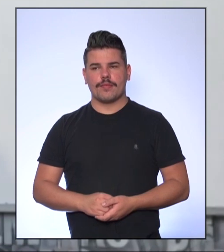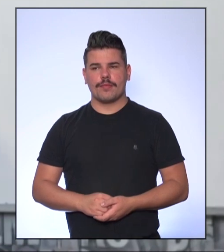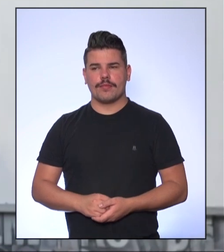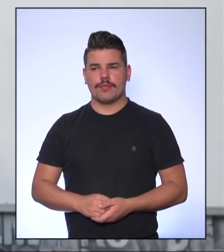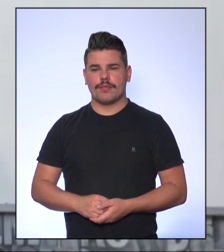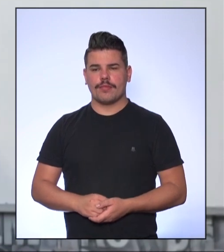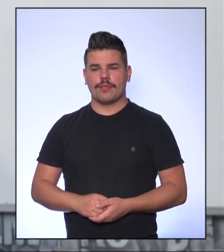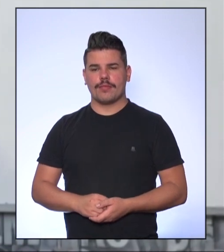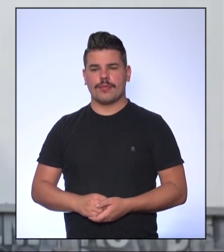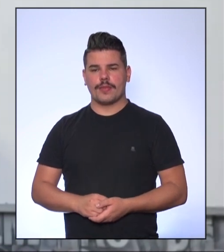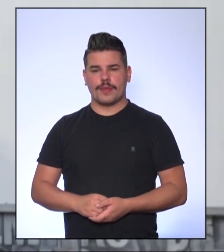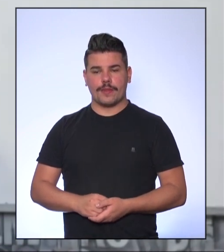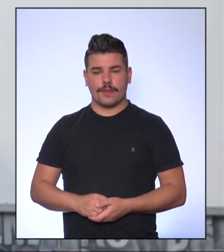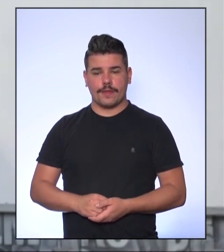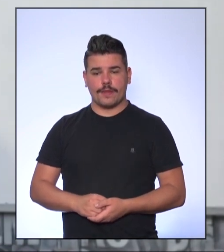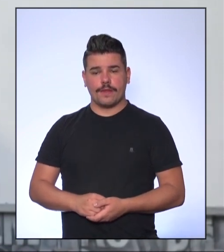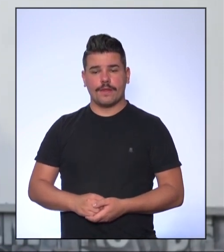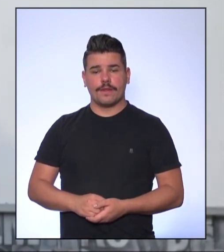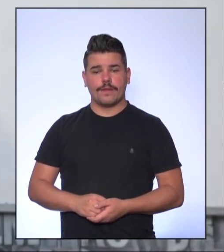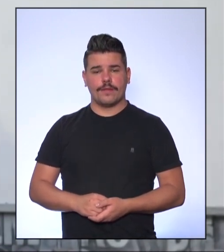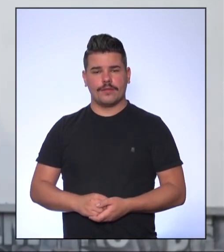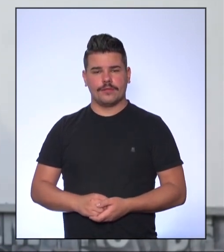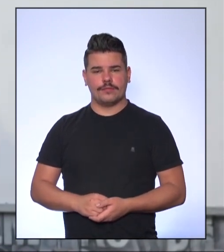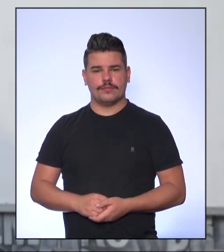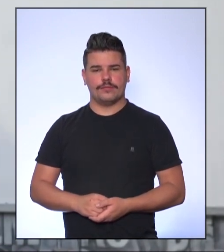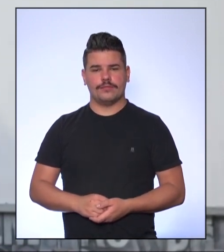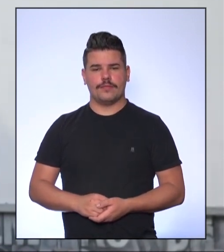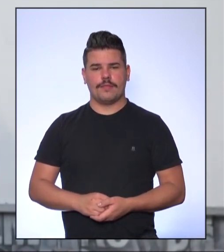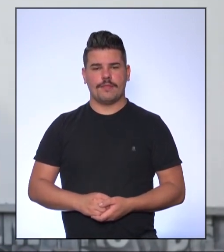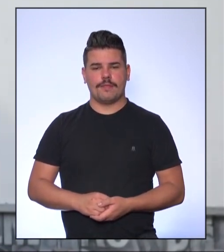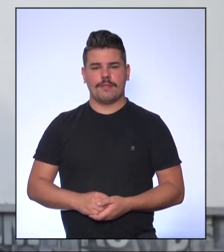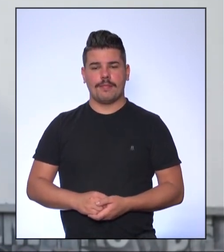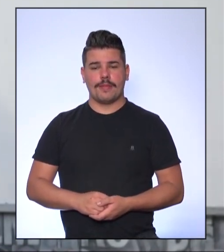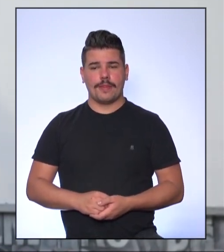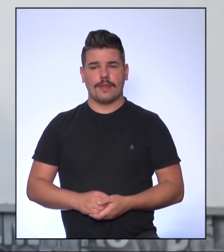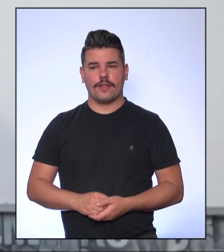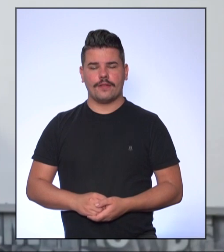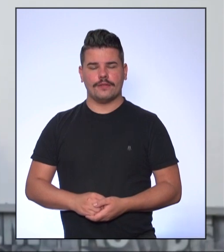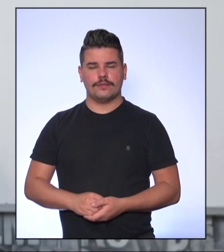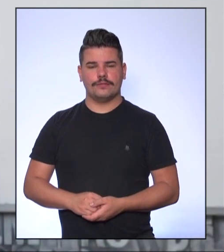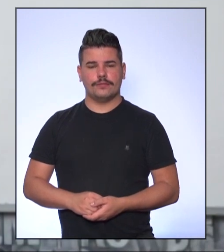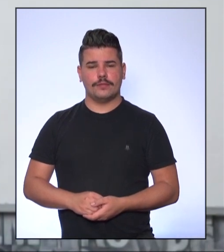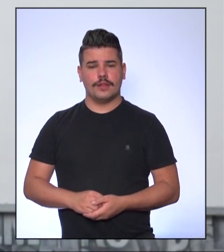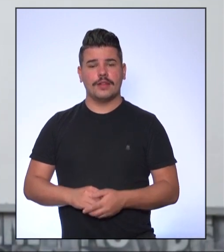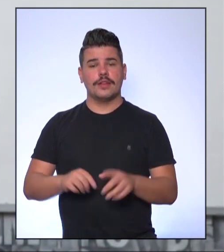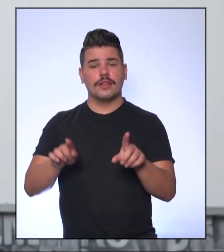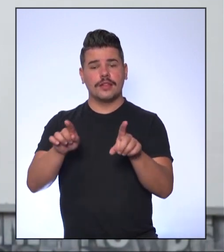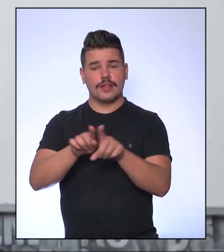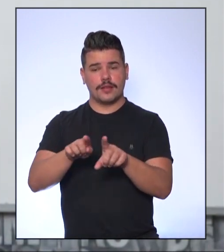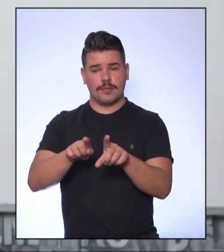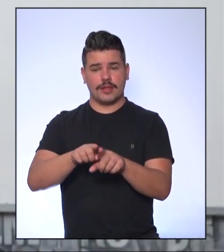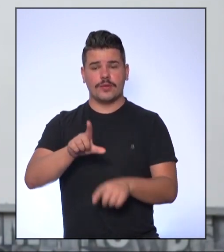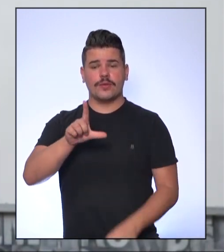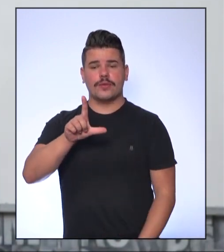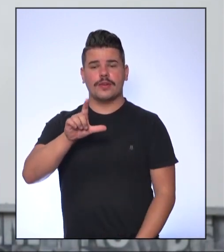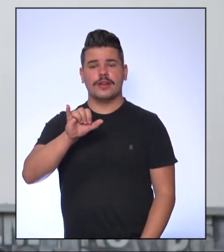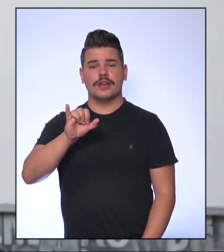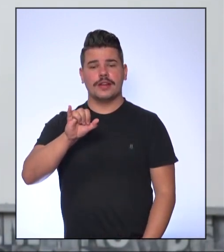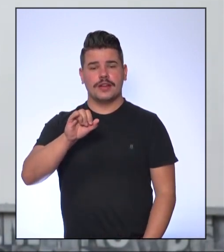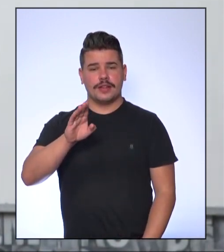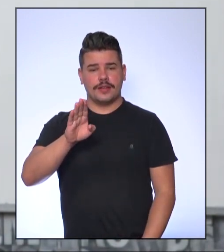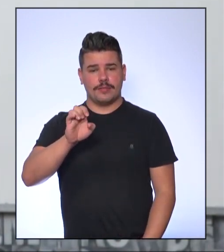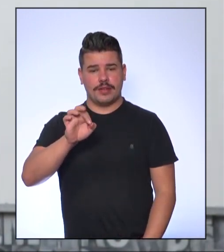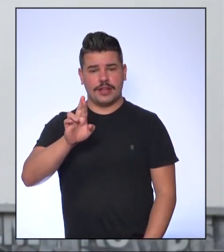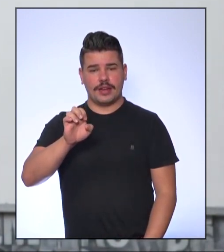Mas o liberalismo. Então, aqui o empirismo, movimento de